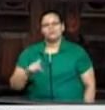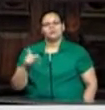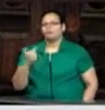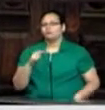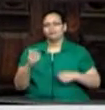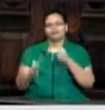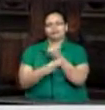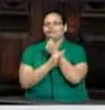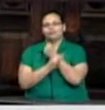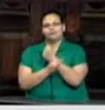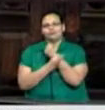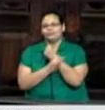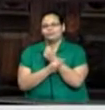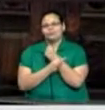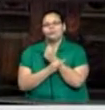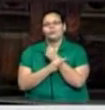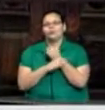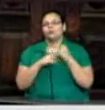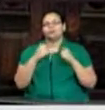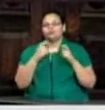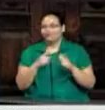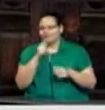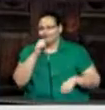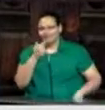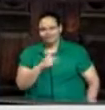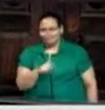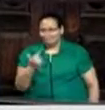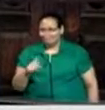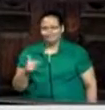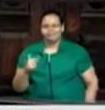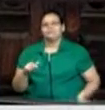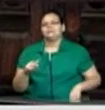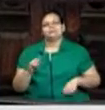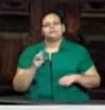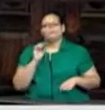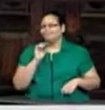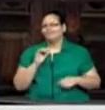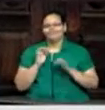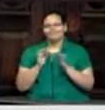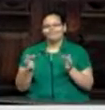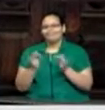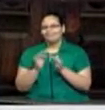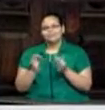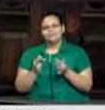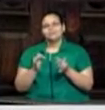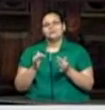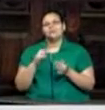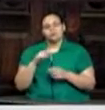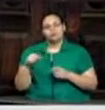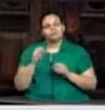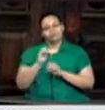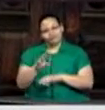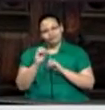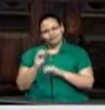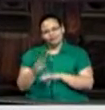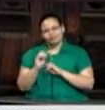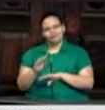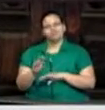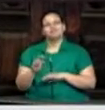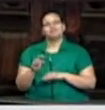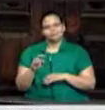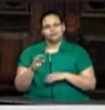há segurança, onde não há condições mínimas de funcionamento na nossa educação